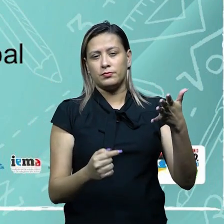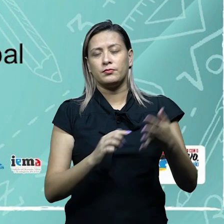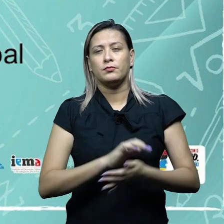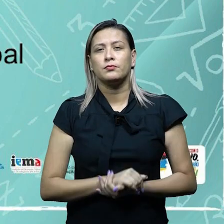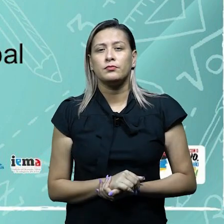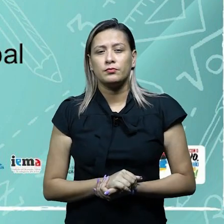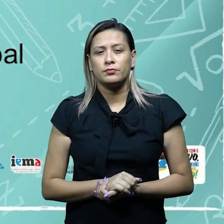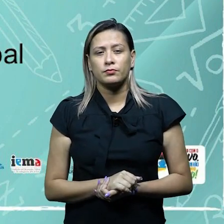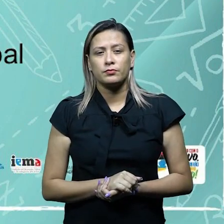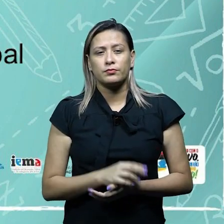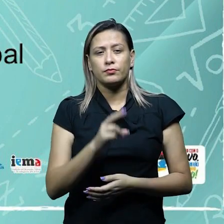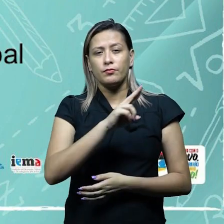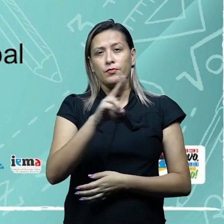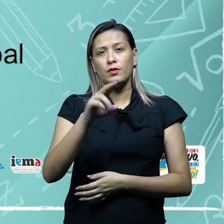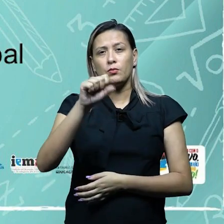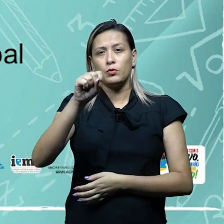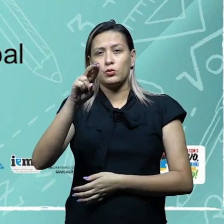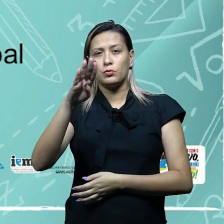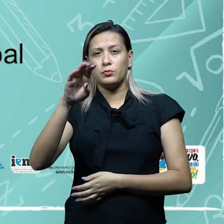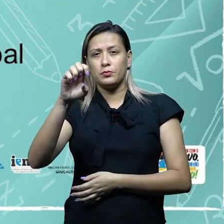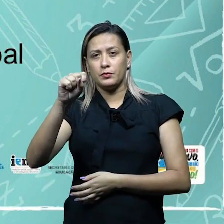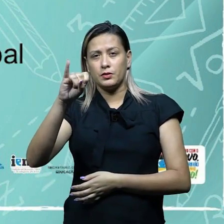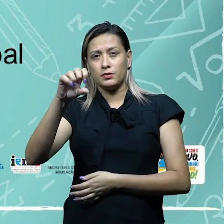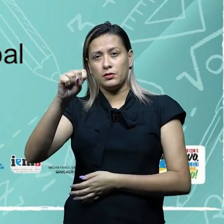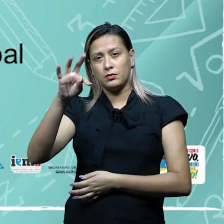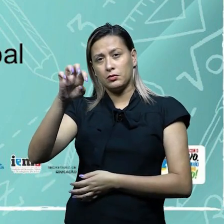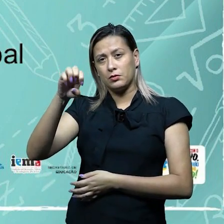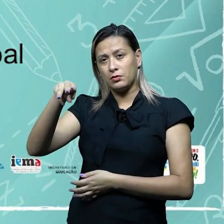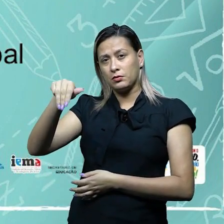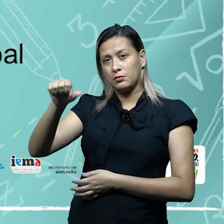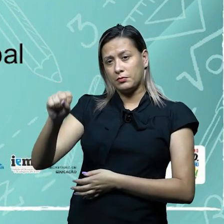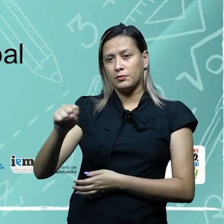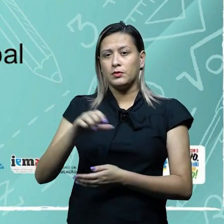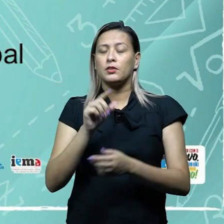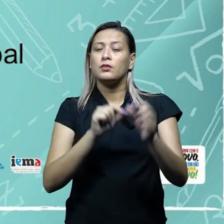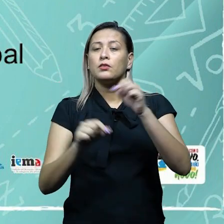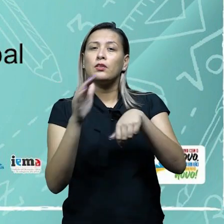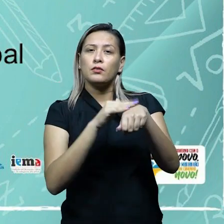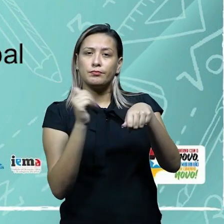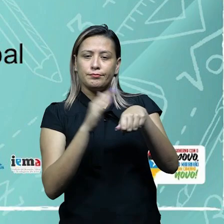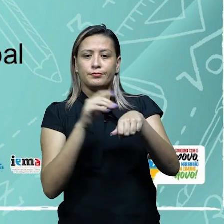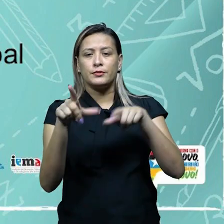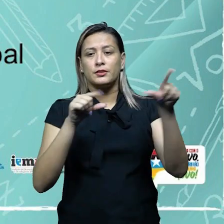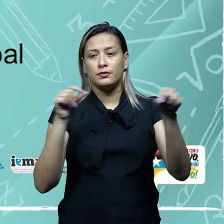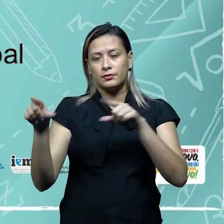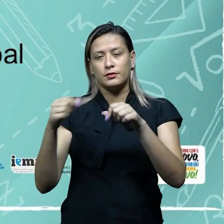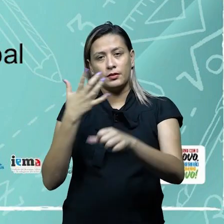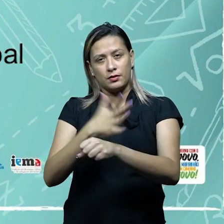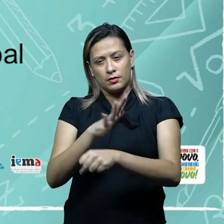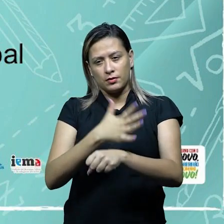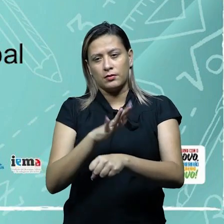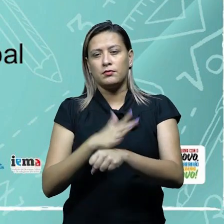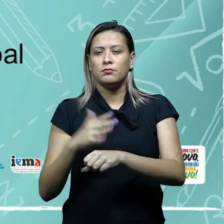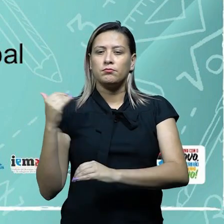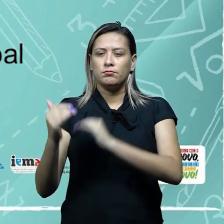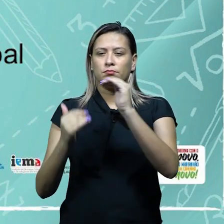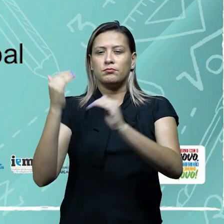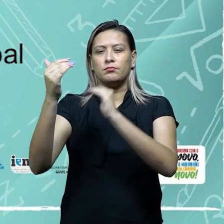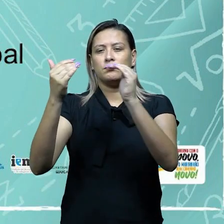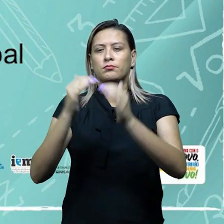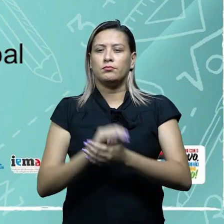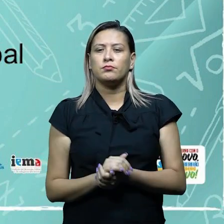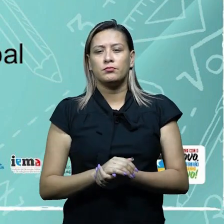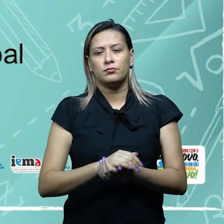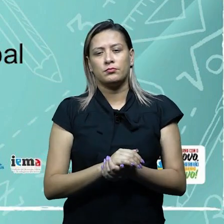os subsistemas do RH que nós vamos estudar? Recrutamento, seleção, treinamento e desenvolvimento, plano de cargos